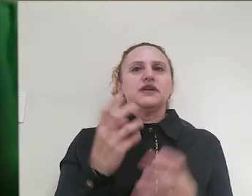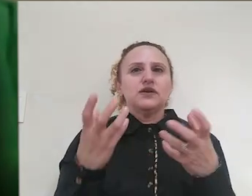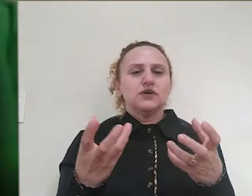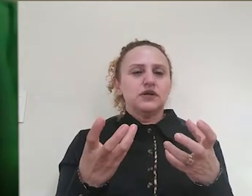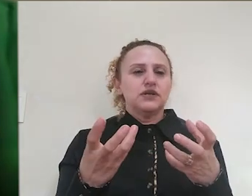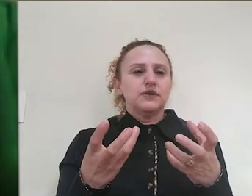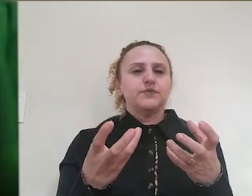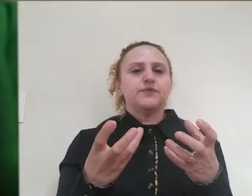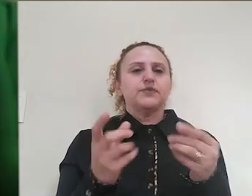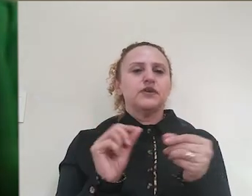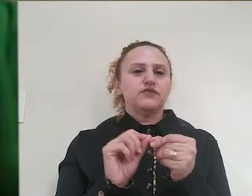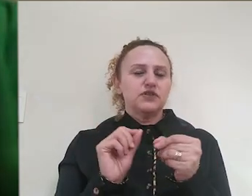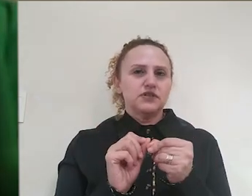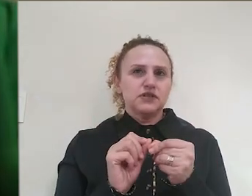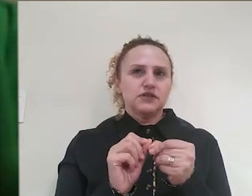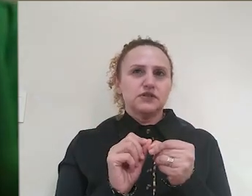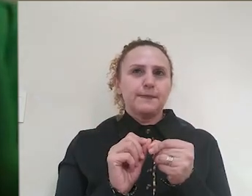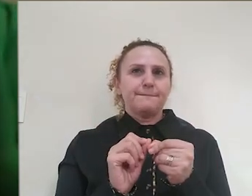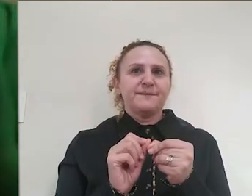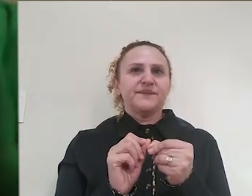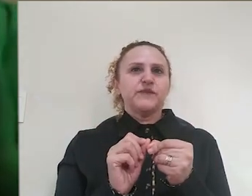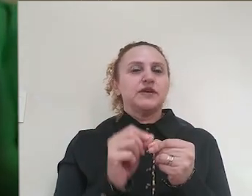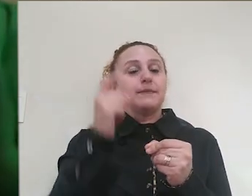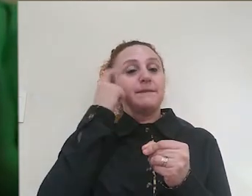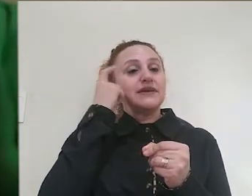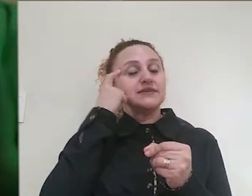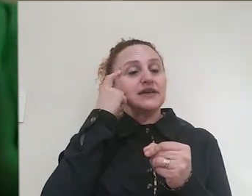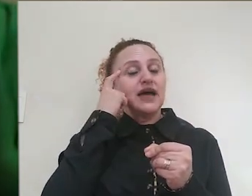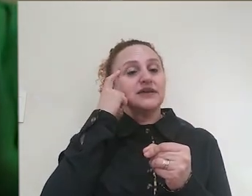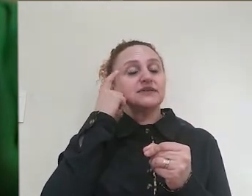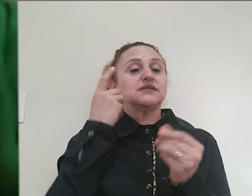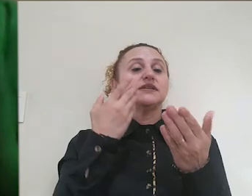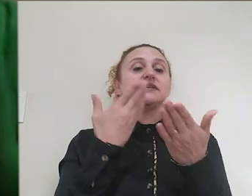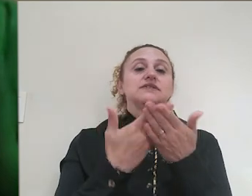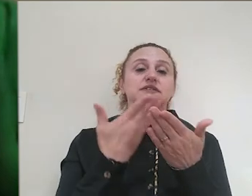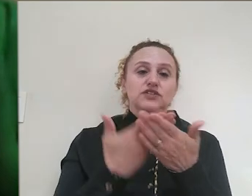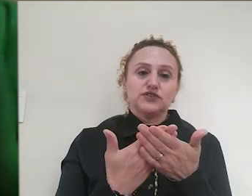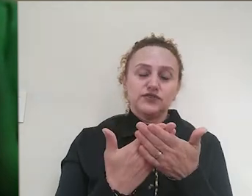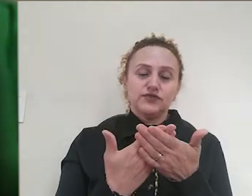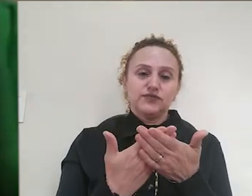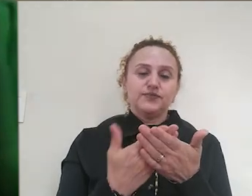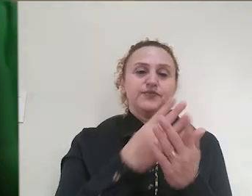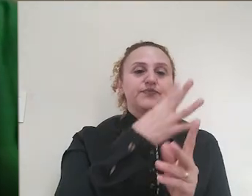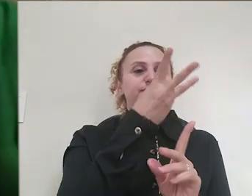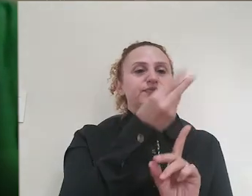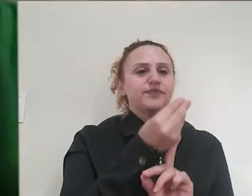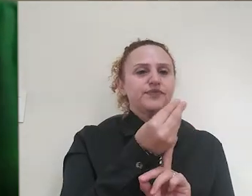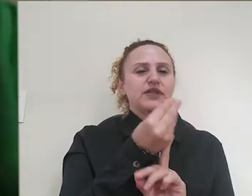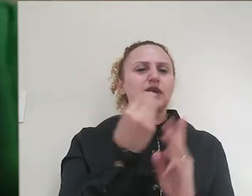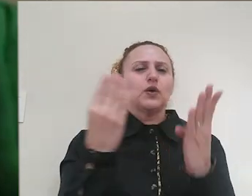vocês, né, pensassem nessa forma de estudar a arte e, né,